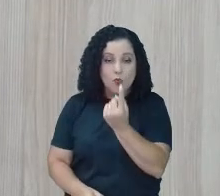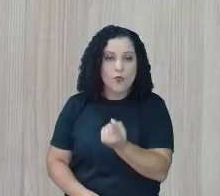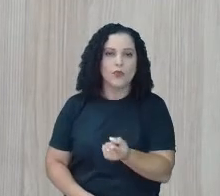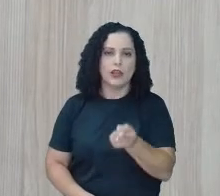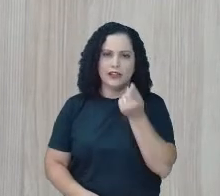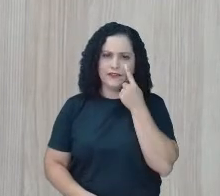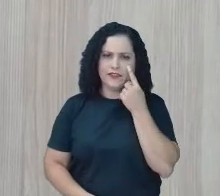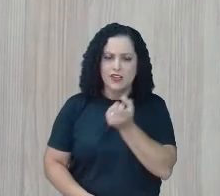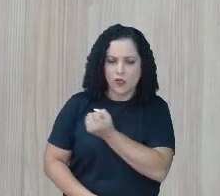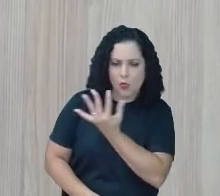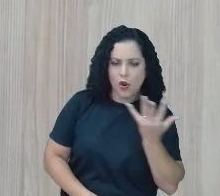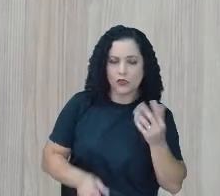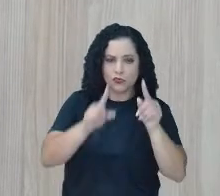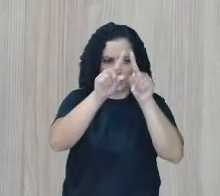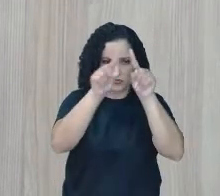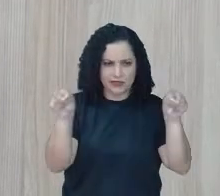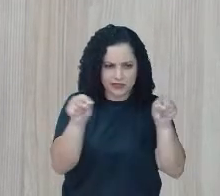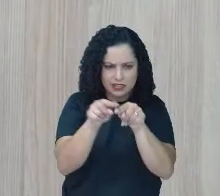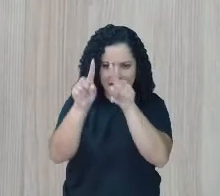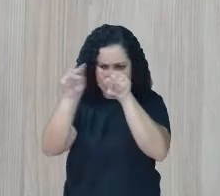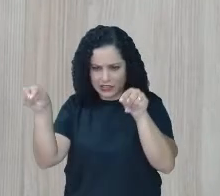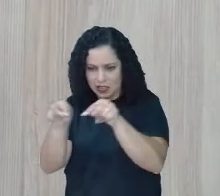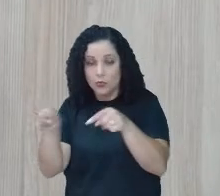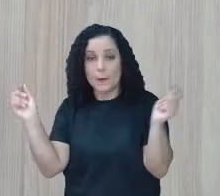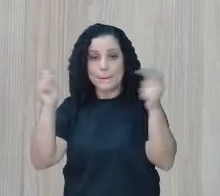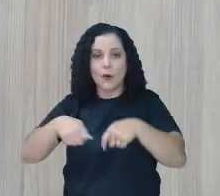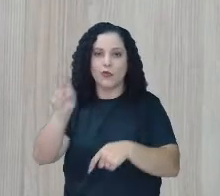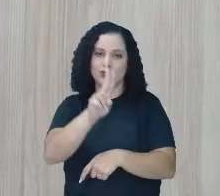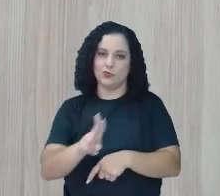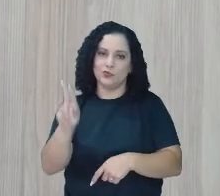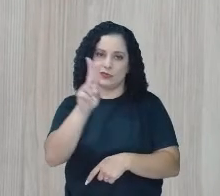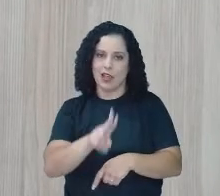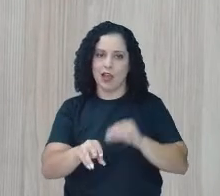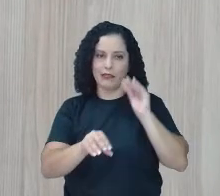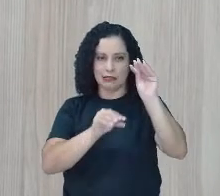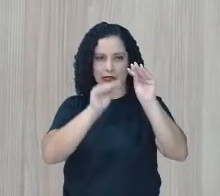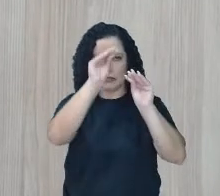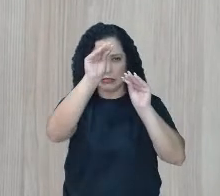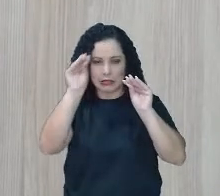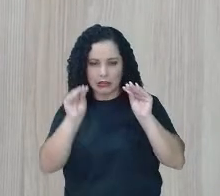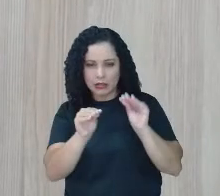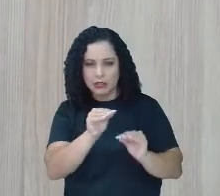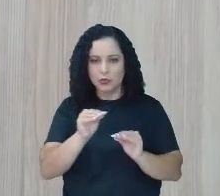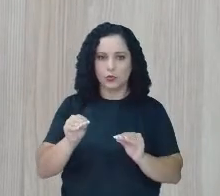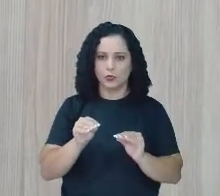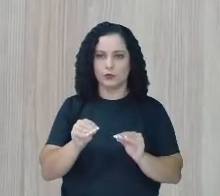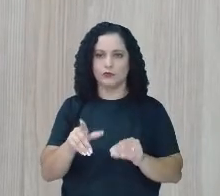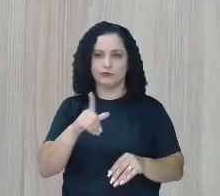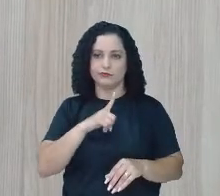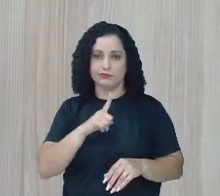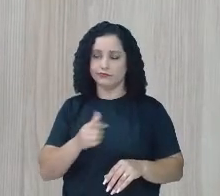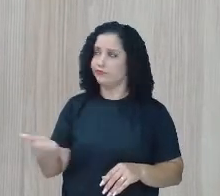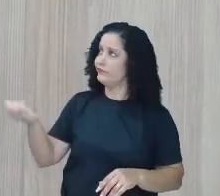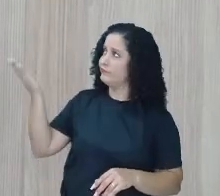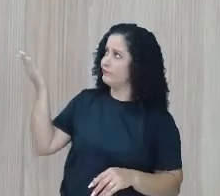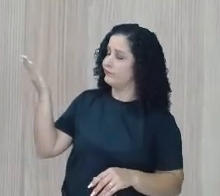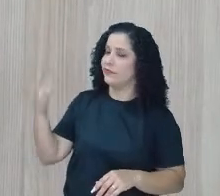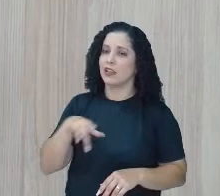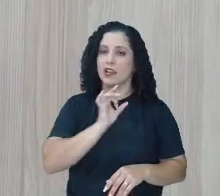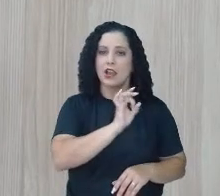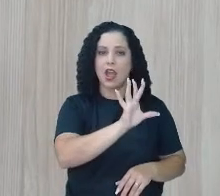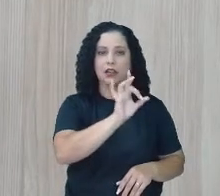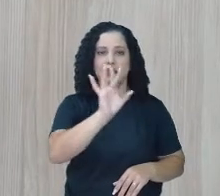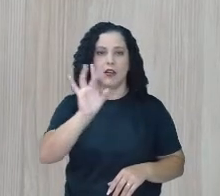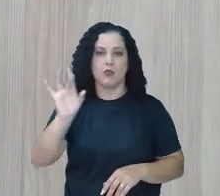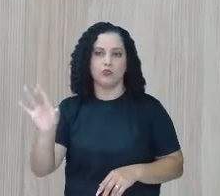pode escrever, certo? A partir daquele polígono. Então, a gente viu lá que a gente tem um octógono e de cada vértice lá